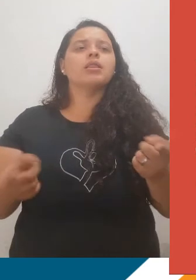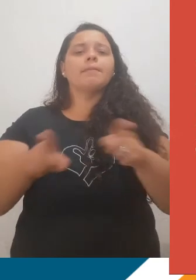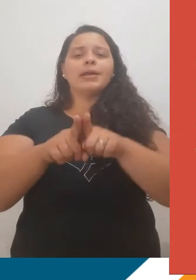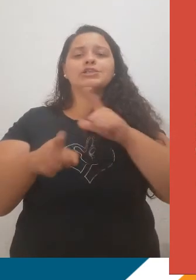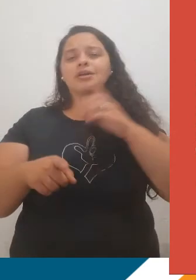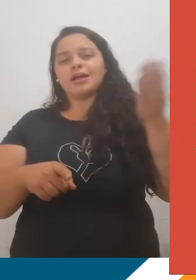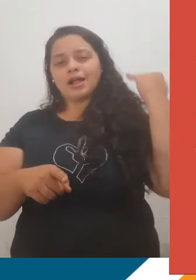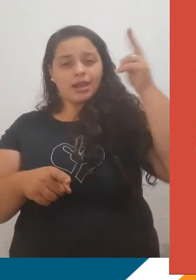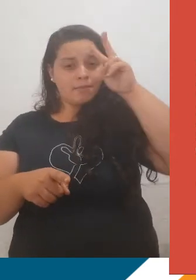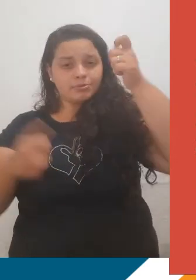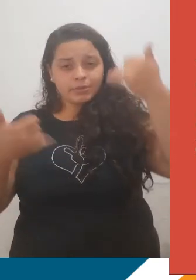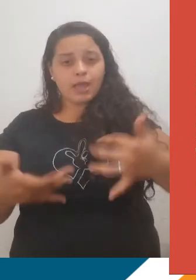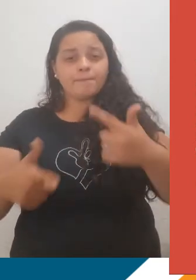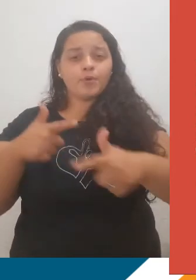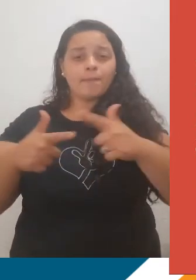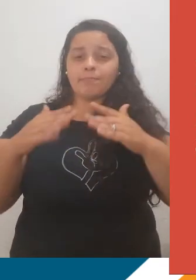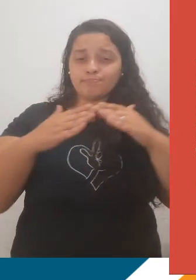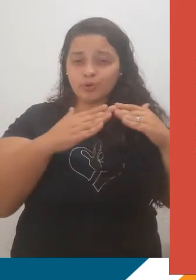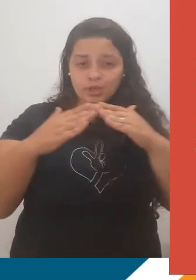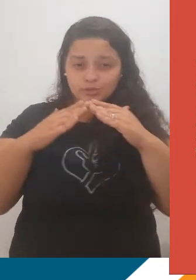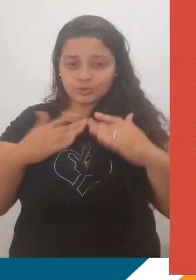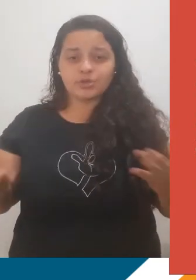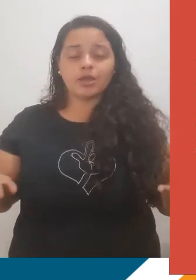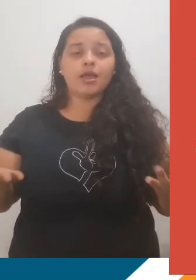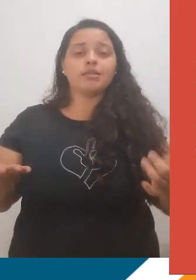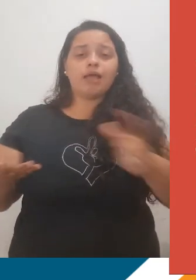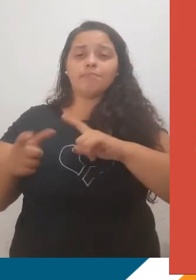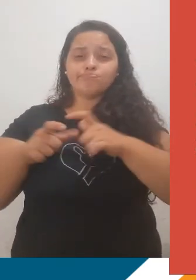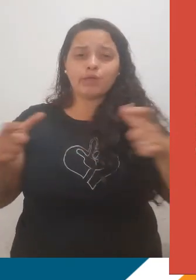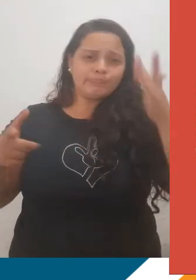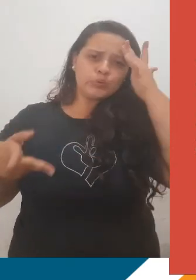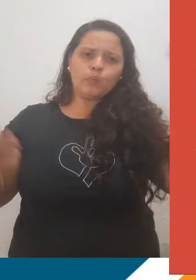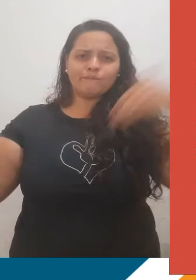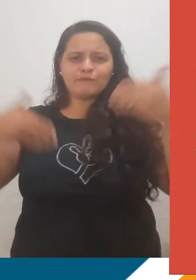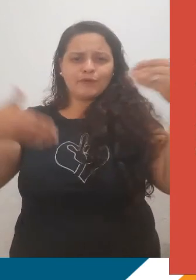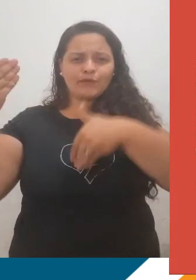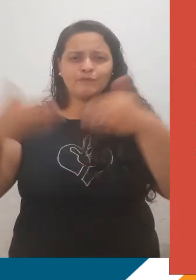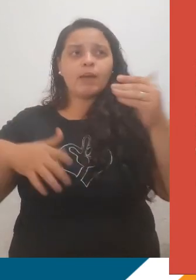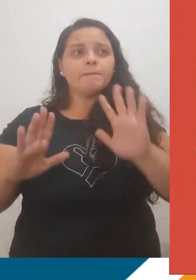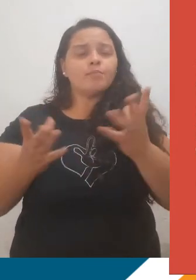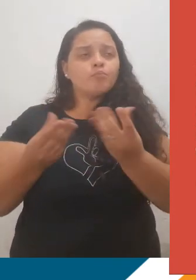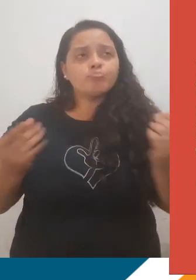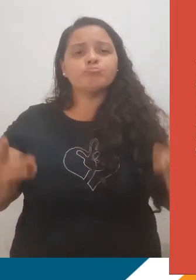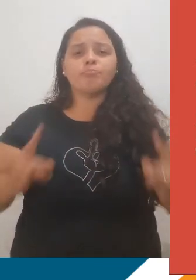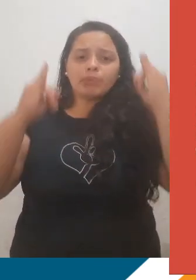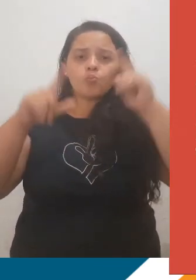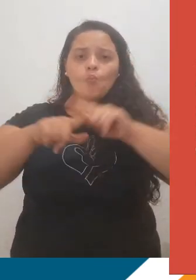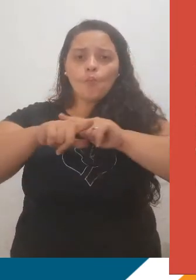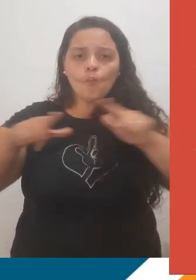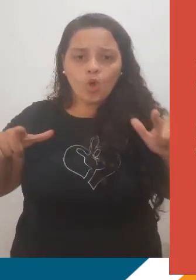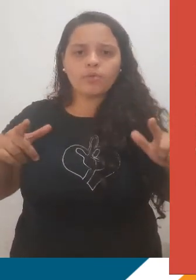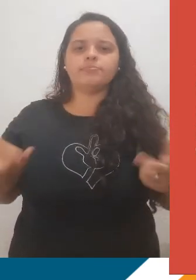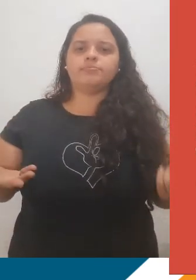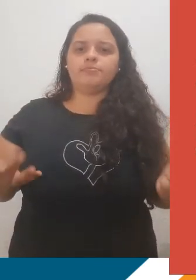de ocupação das cidades e de crescimento desordenado, sendo que tinha muitos prédios vazios que poderiam